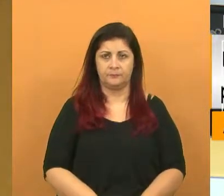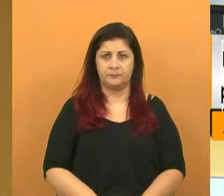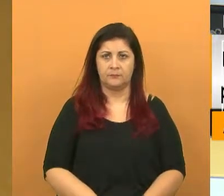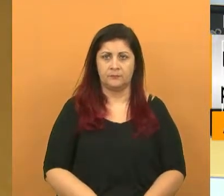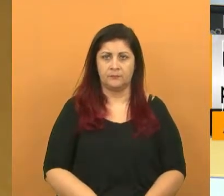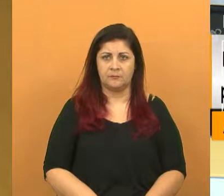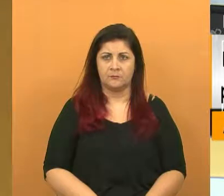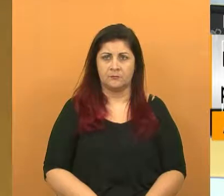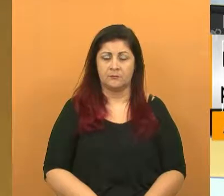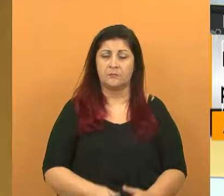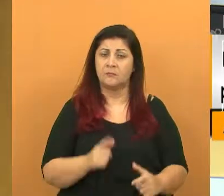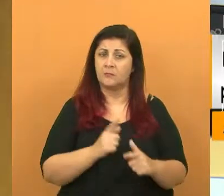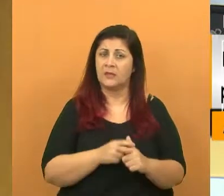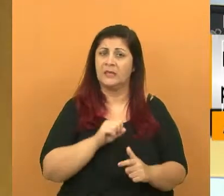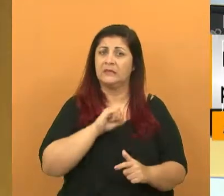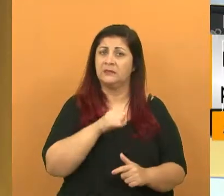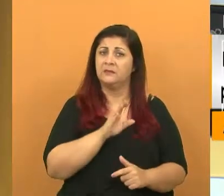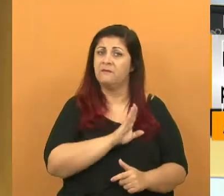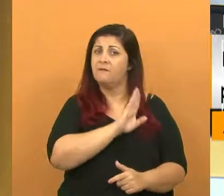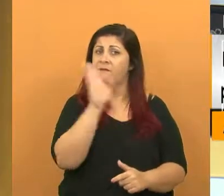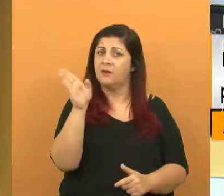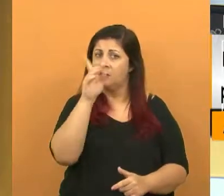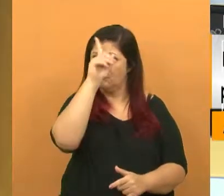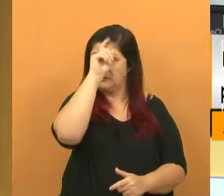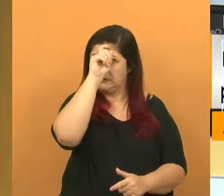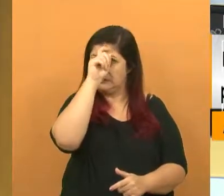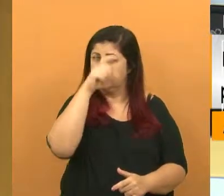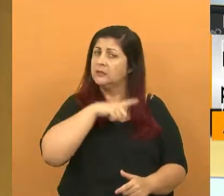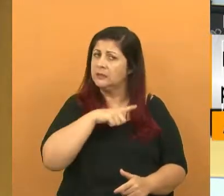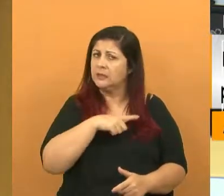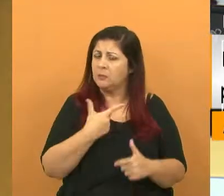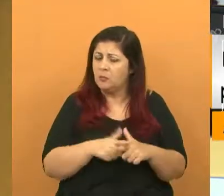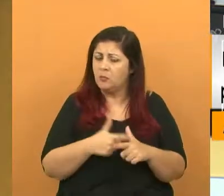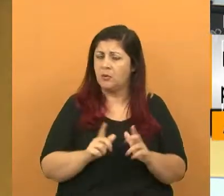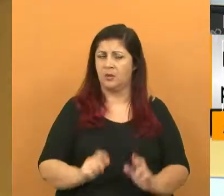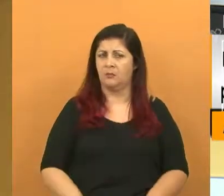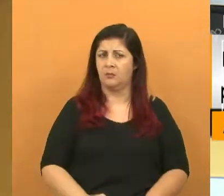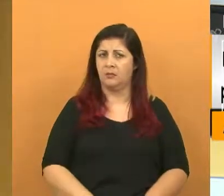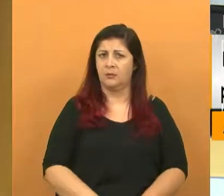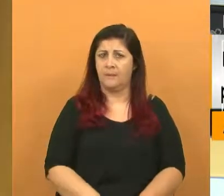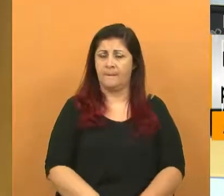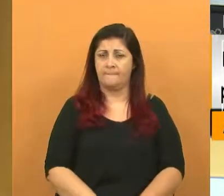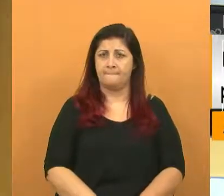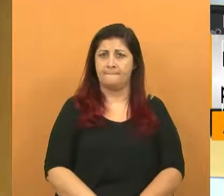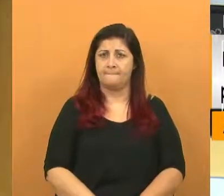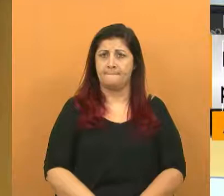Que quando manda para a Santa Casa, é porque deve ter algum problema para fazer esse exame.